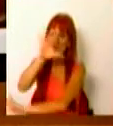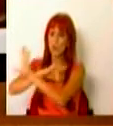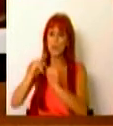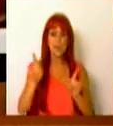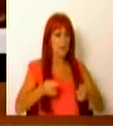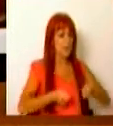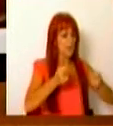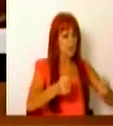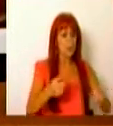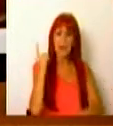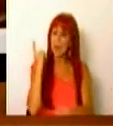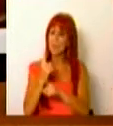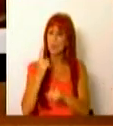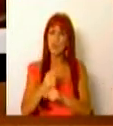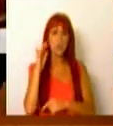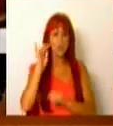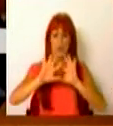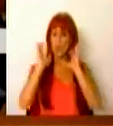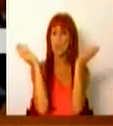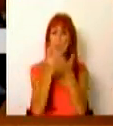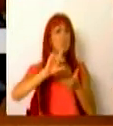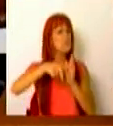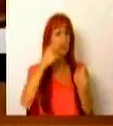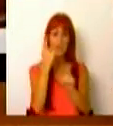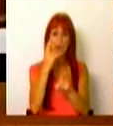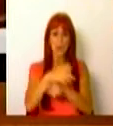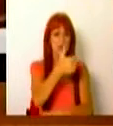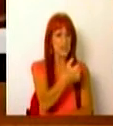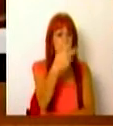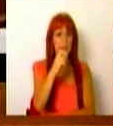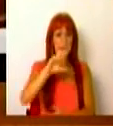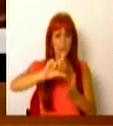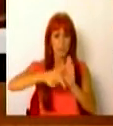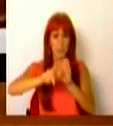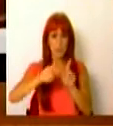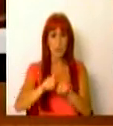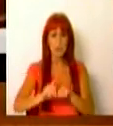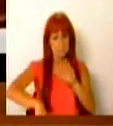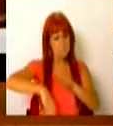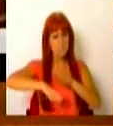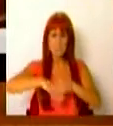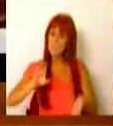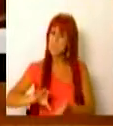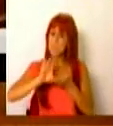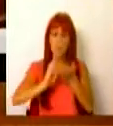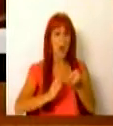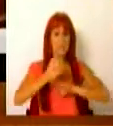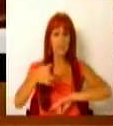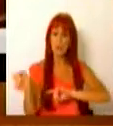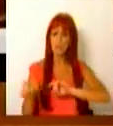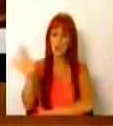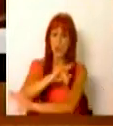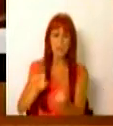investimento. Manteve o número global de projetos, 53 projetos. Maximizou o financiamento através de fundos